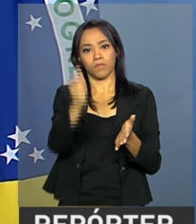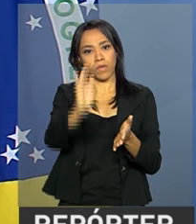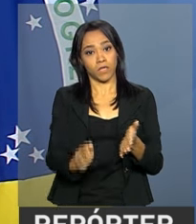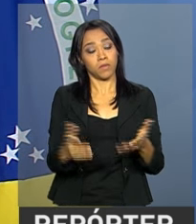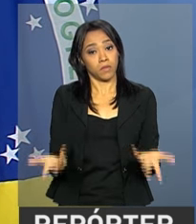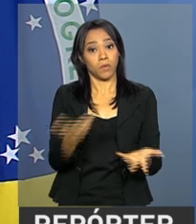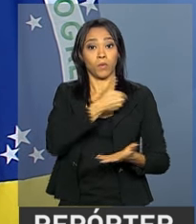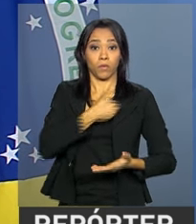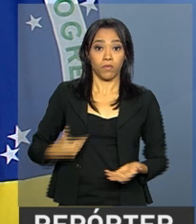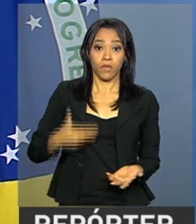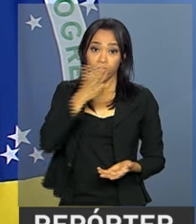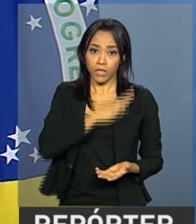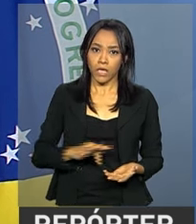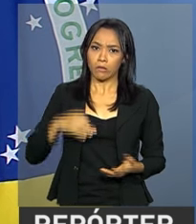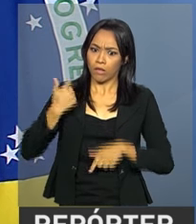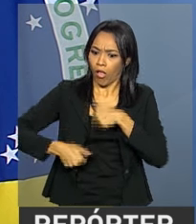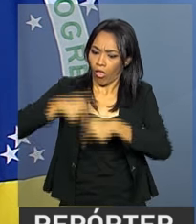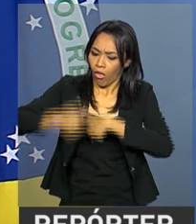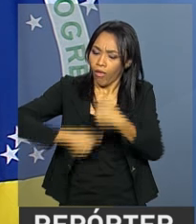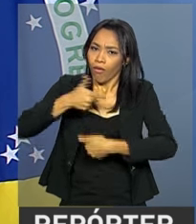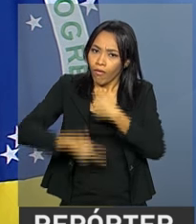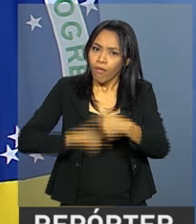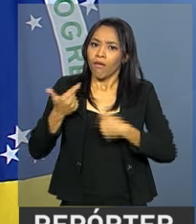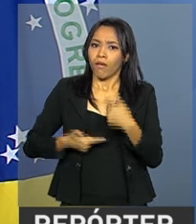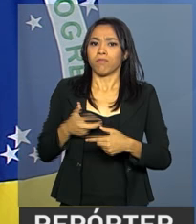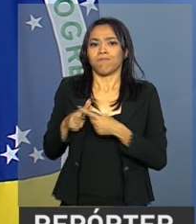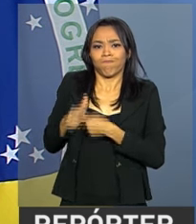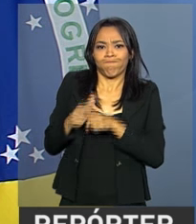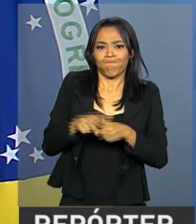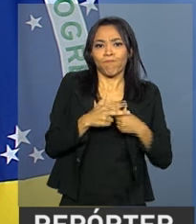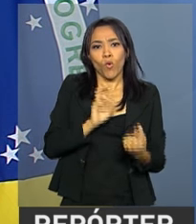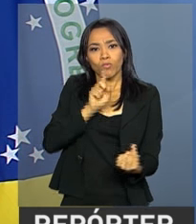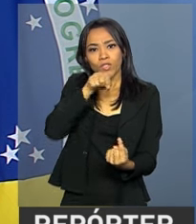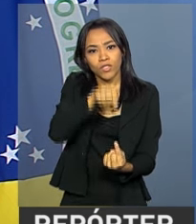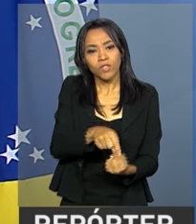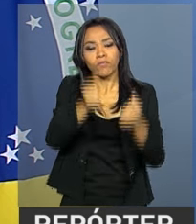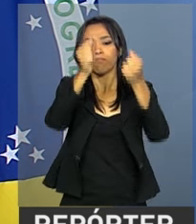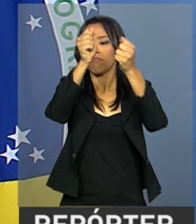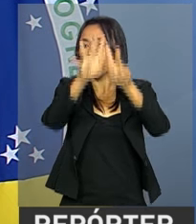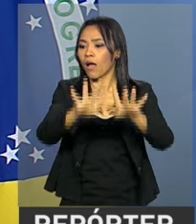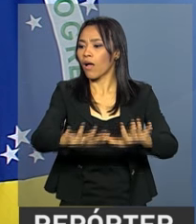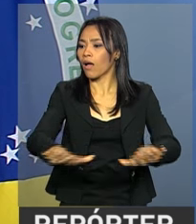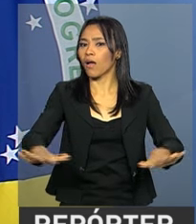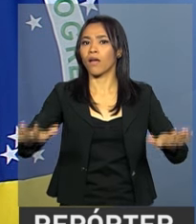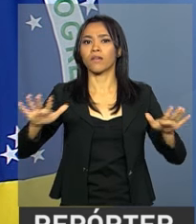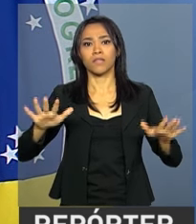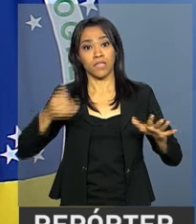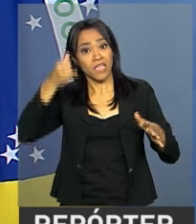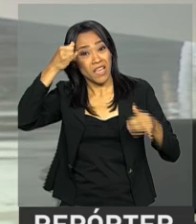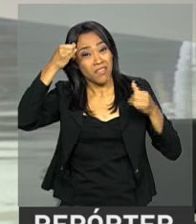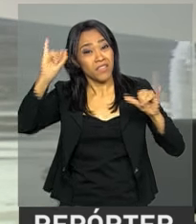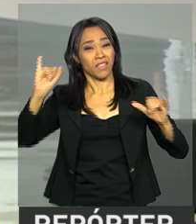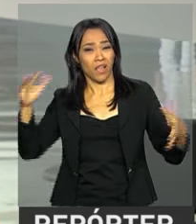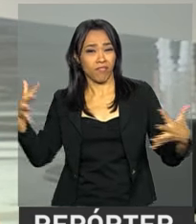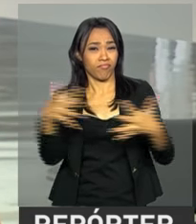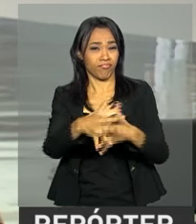federal tudo tem feito para pacificar o país e evitar que surjam novos